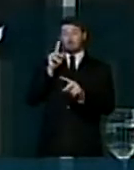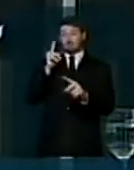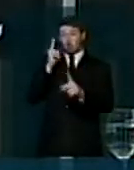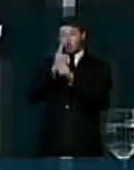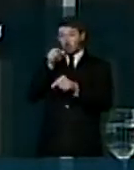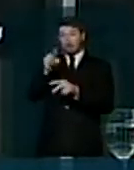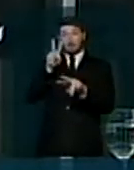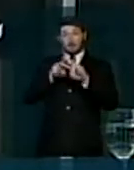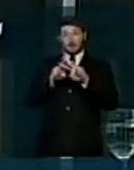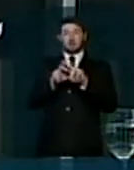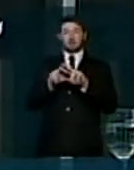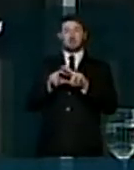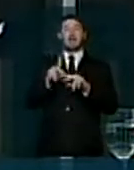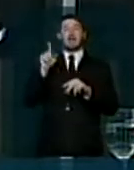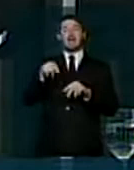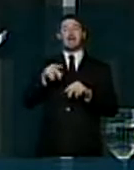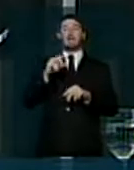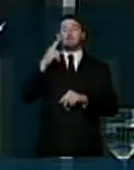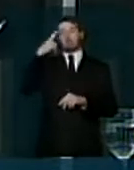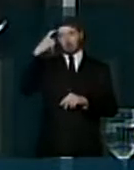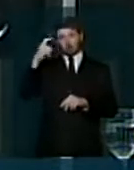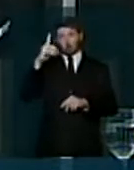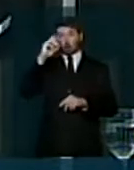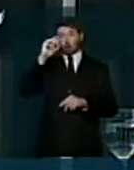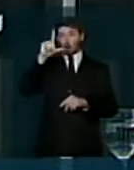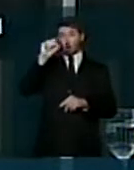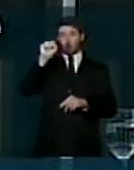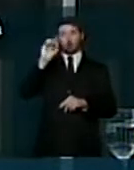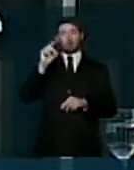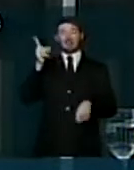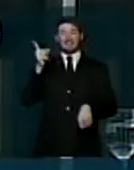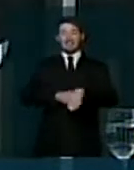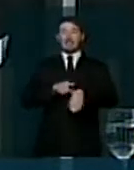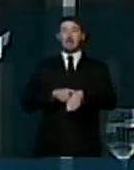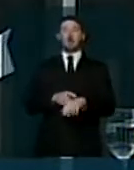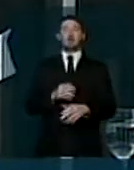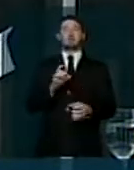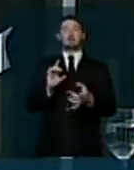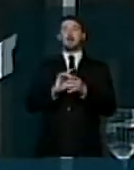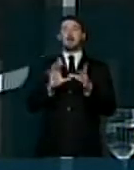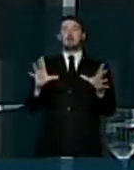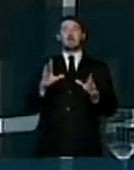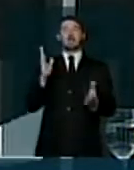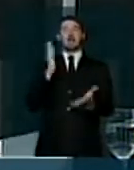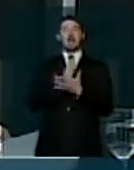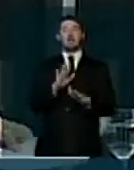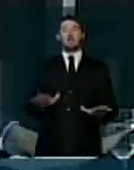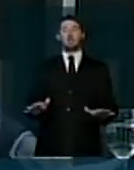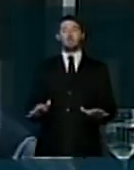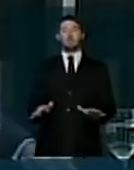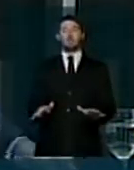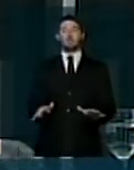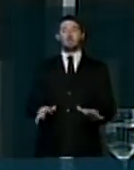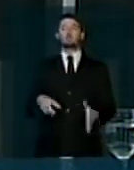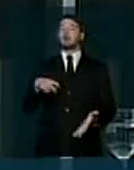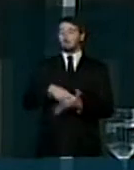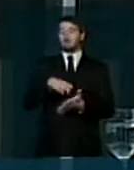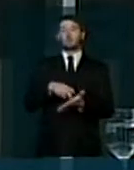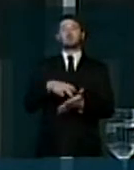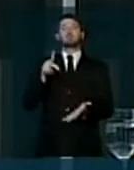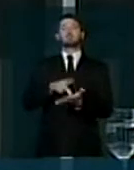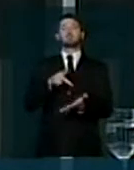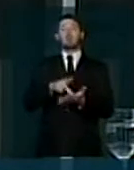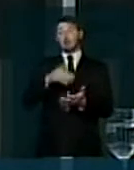pela prática de crime doloso, suspende-se automaticamente esta liberdade condicional, ou seja, punir